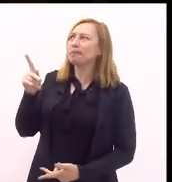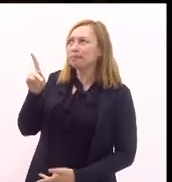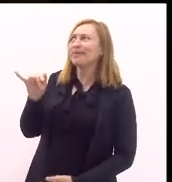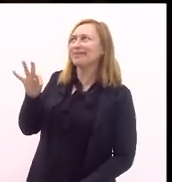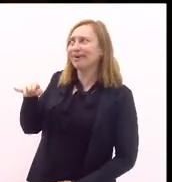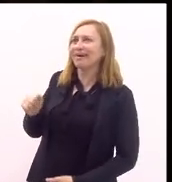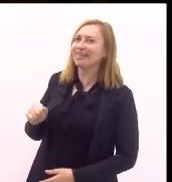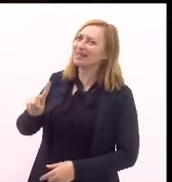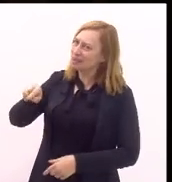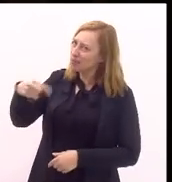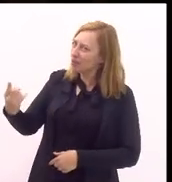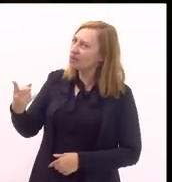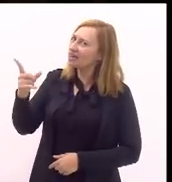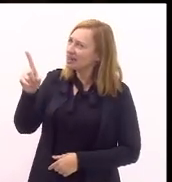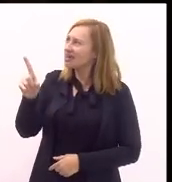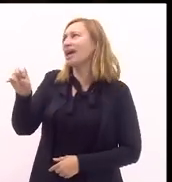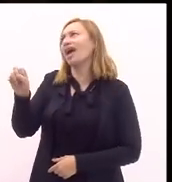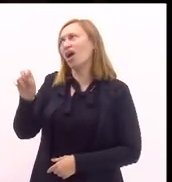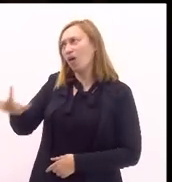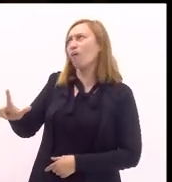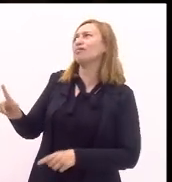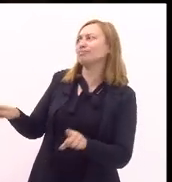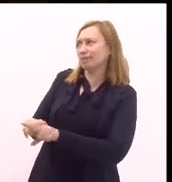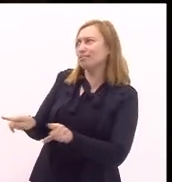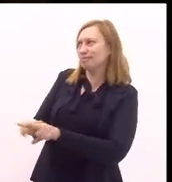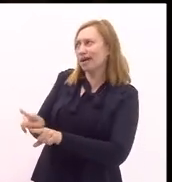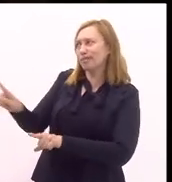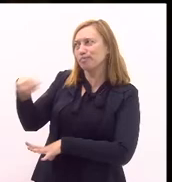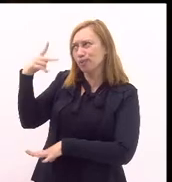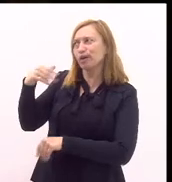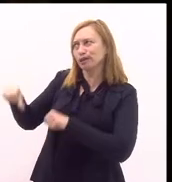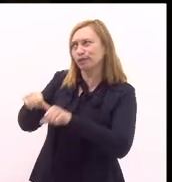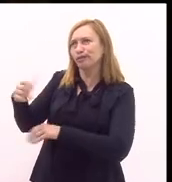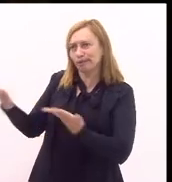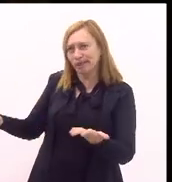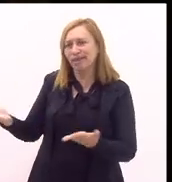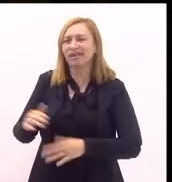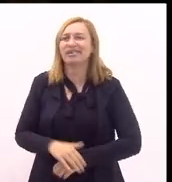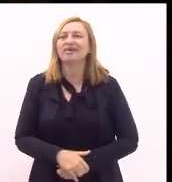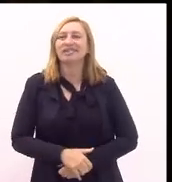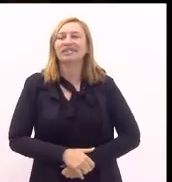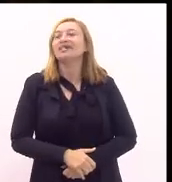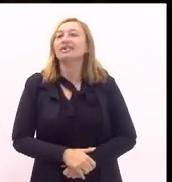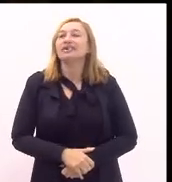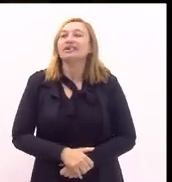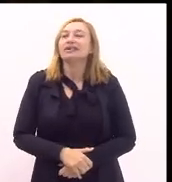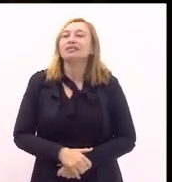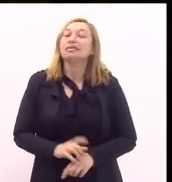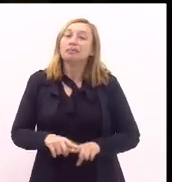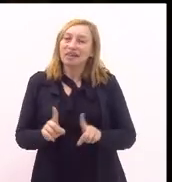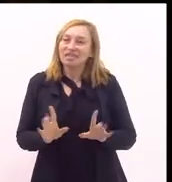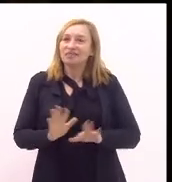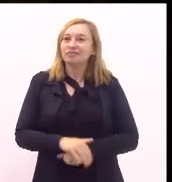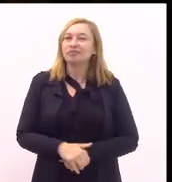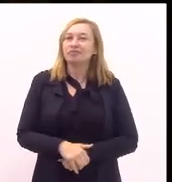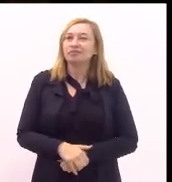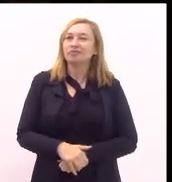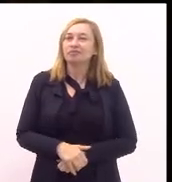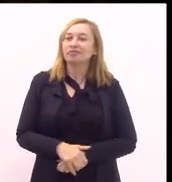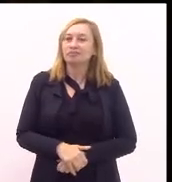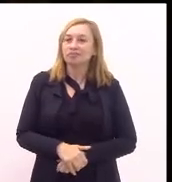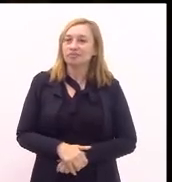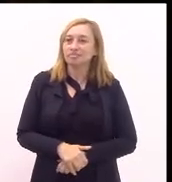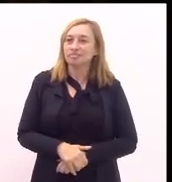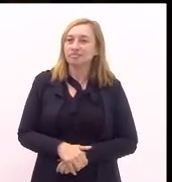Daqui a pouco é Delta vem dela dela também vai acabar virando político tá beba né vai ver se mas